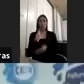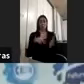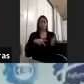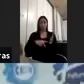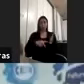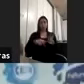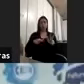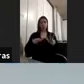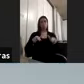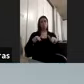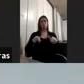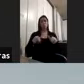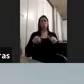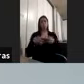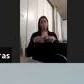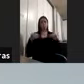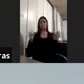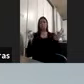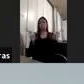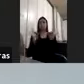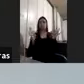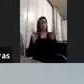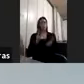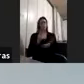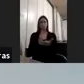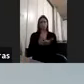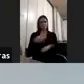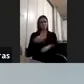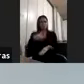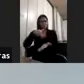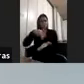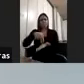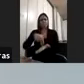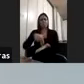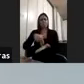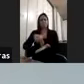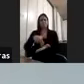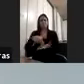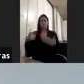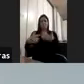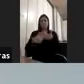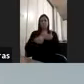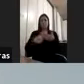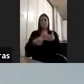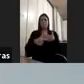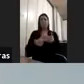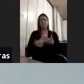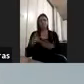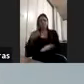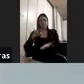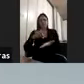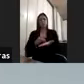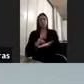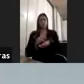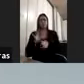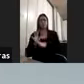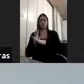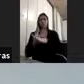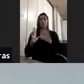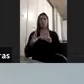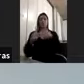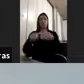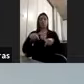a discutir, a debater, a poder, de fato, ter uma ação efetiva, né, em defesa dos trabalhadores. Agora, acho